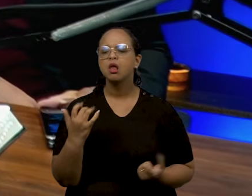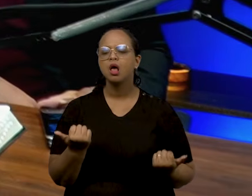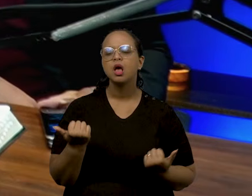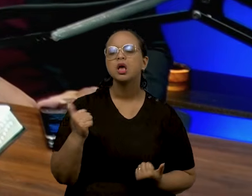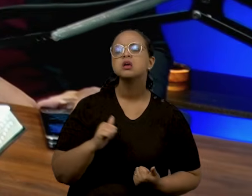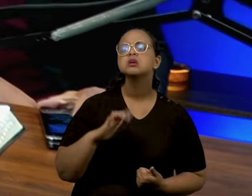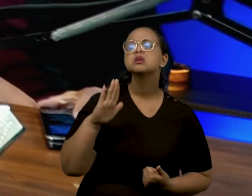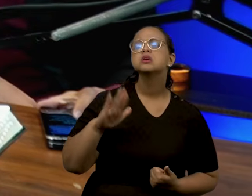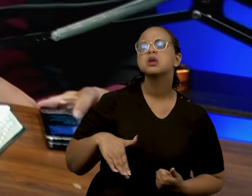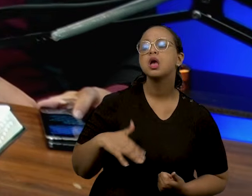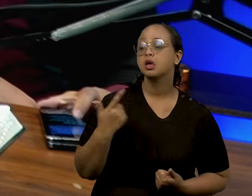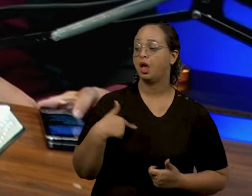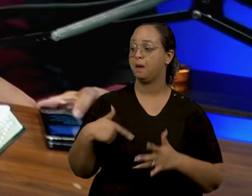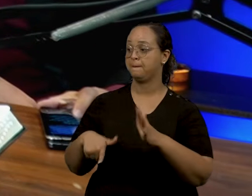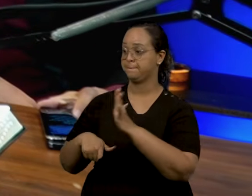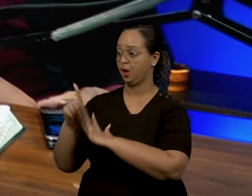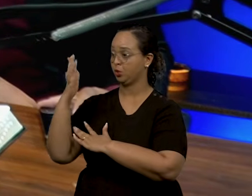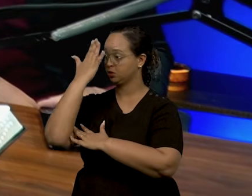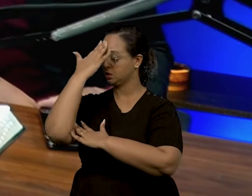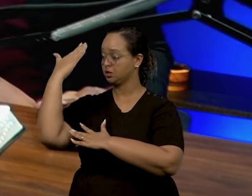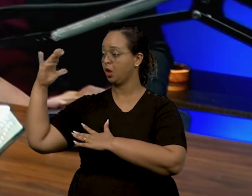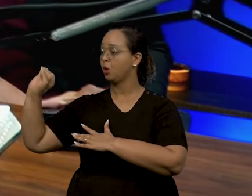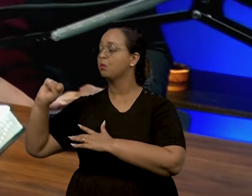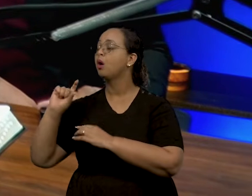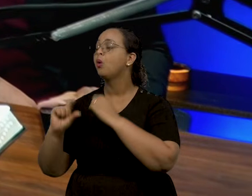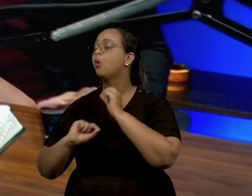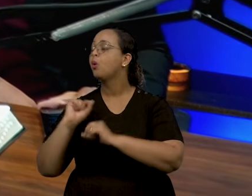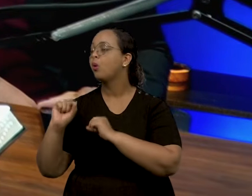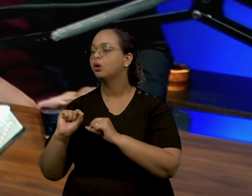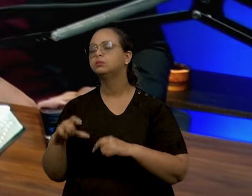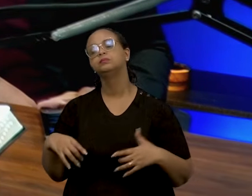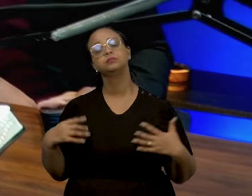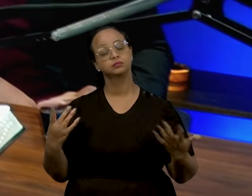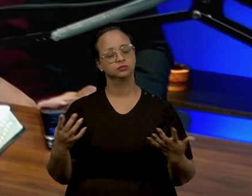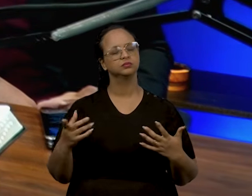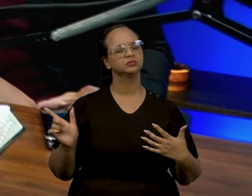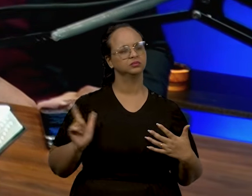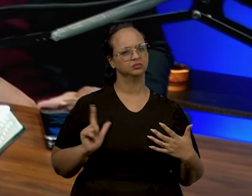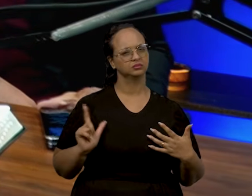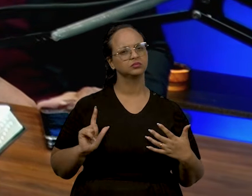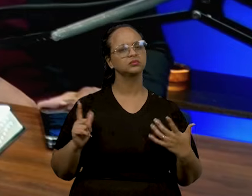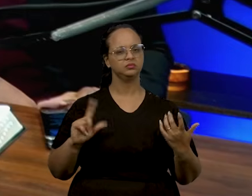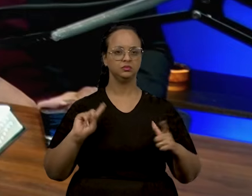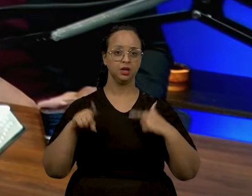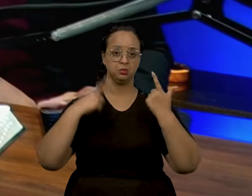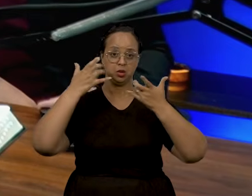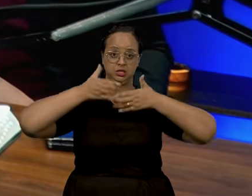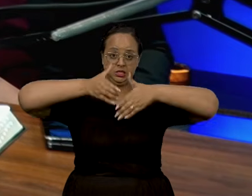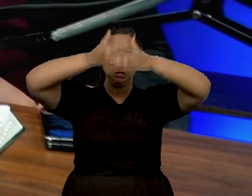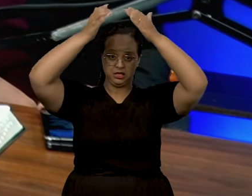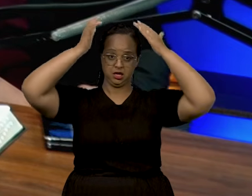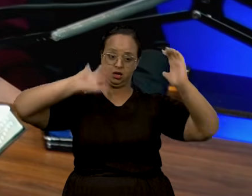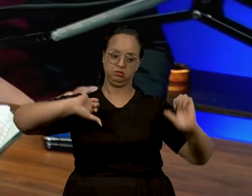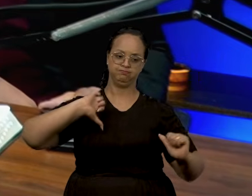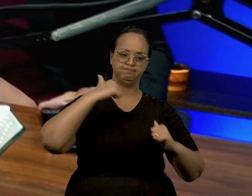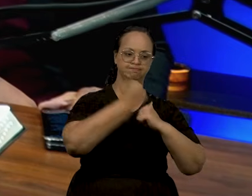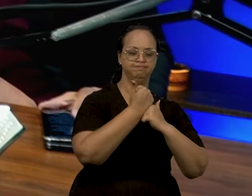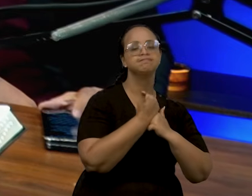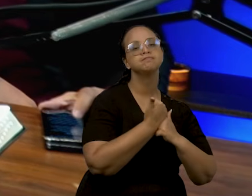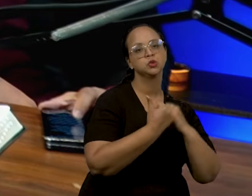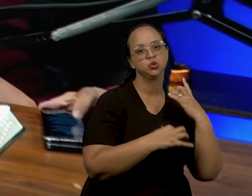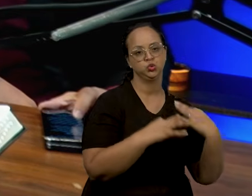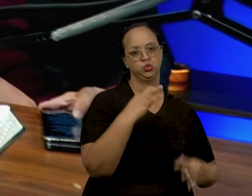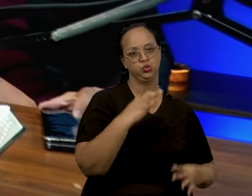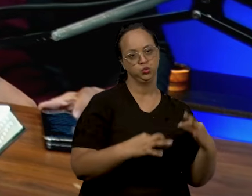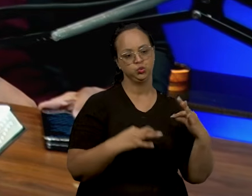esses juízes eles exerciam, né, aquela função baseada na lei que o Senhor havia dado, mas baseada também na sabedoria, né,